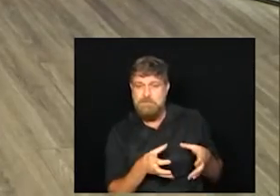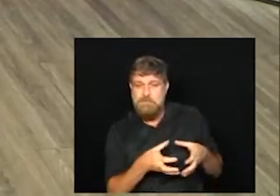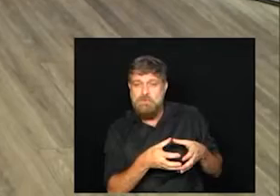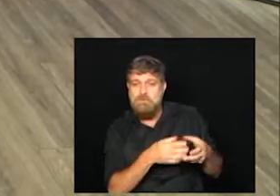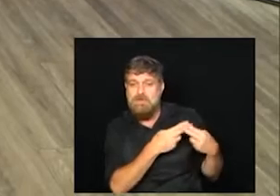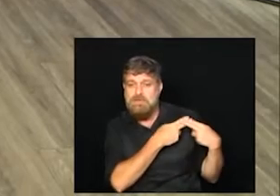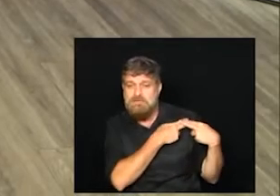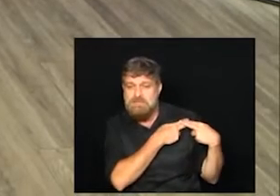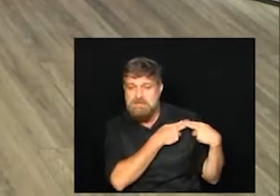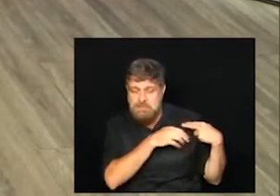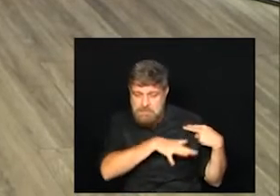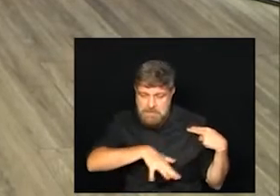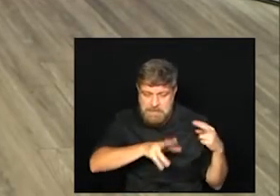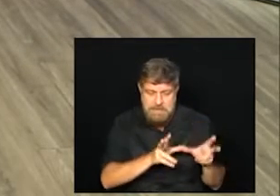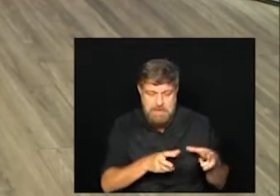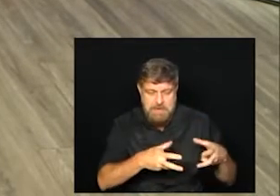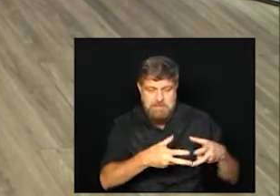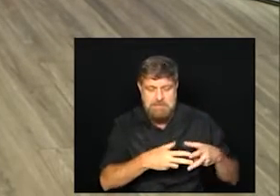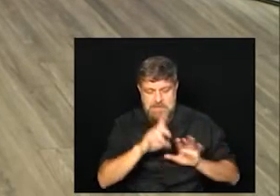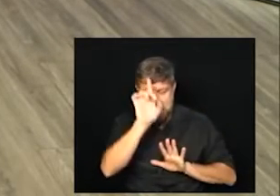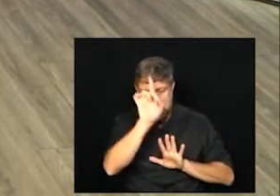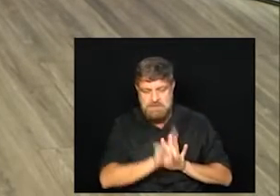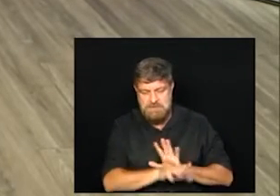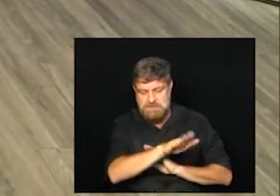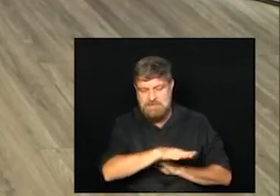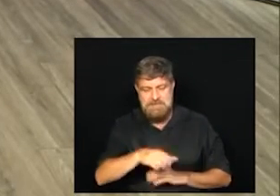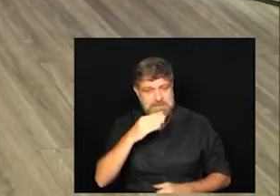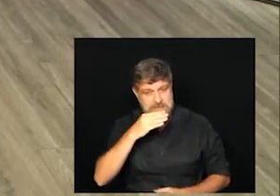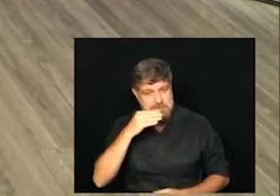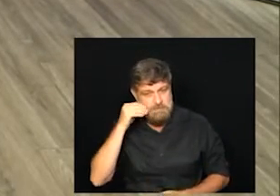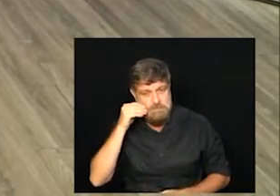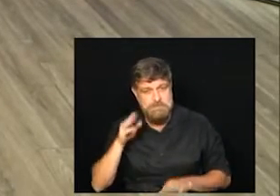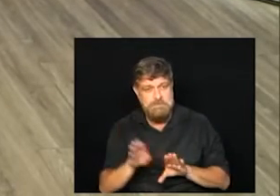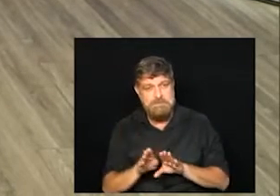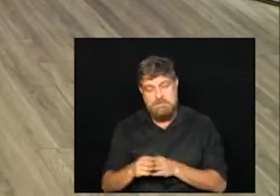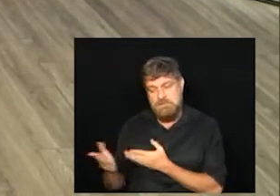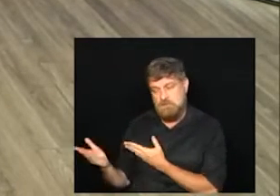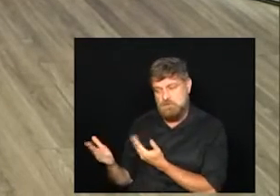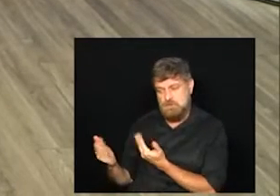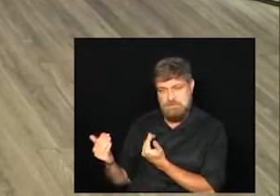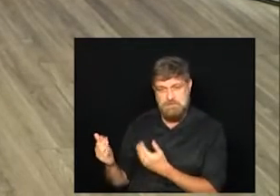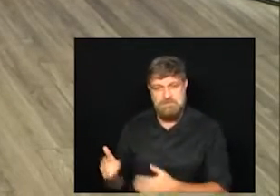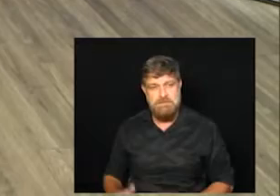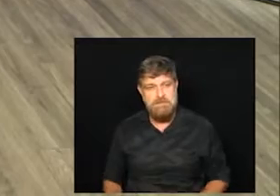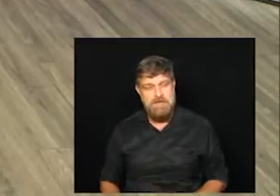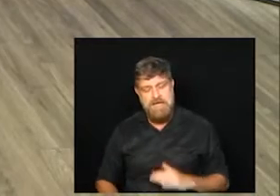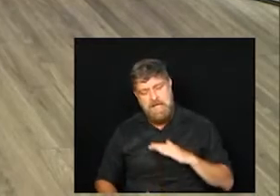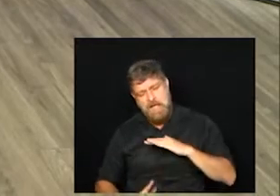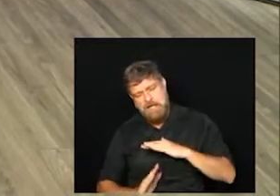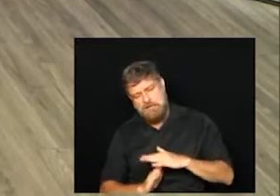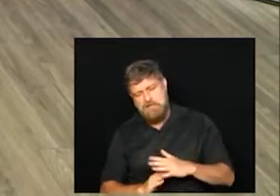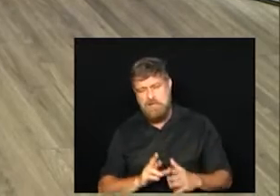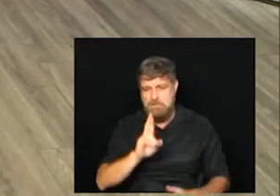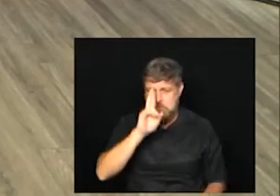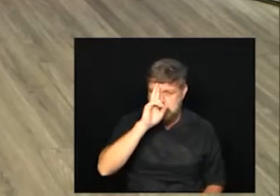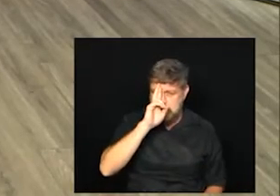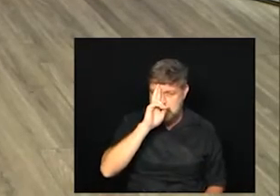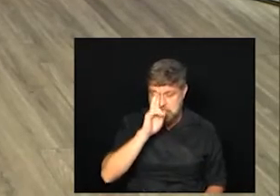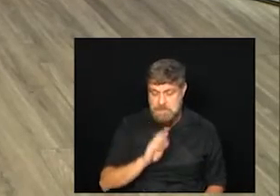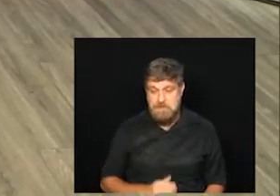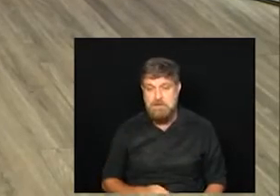Comissão Permanente de Defesa dos Direitos da Criança, do Adolescente e da Juventude. Deve ir até meio-dia,